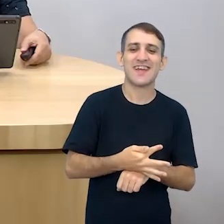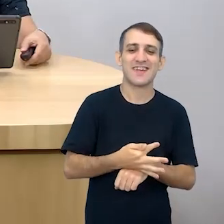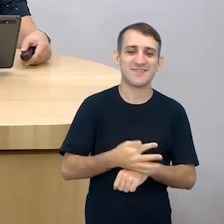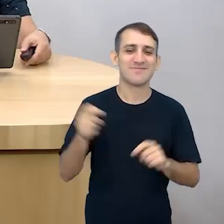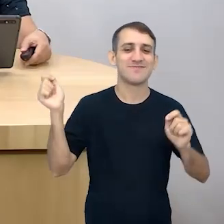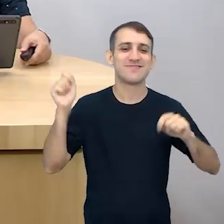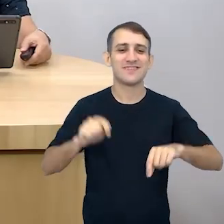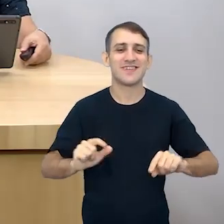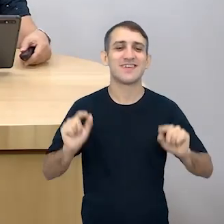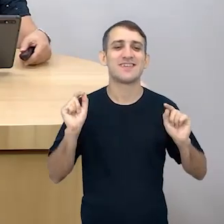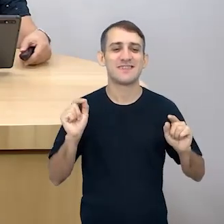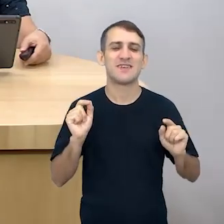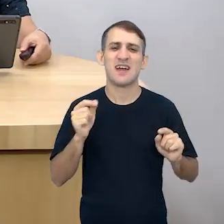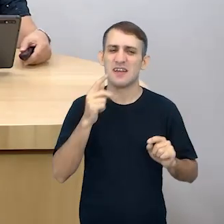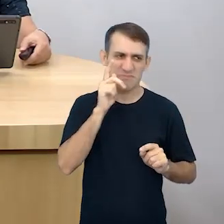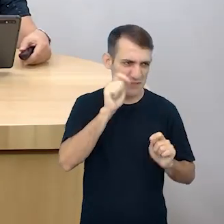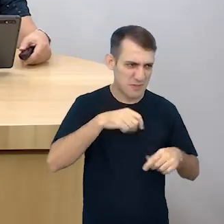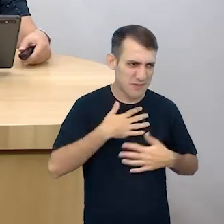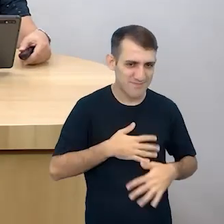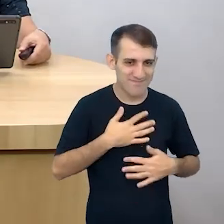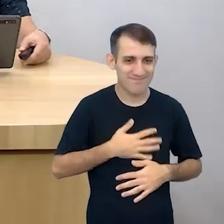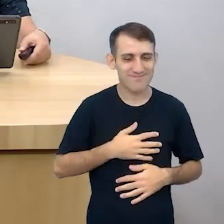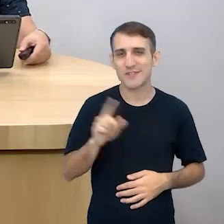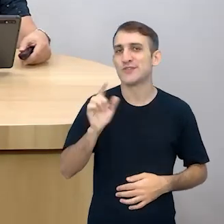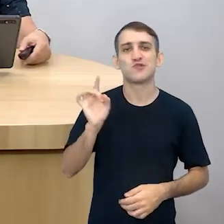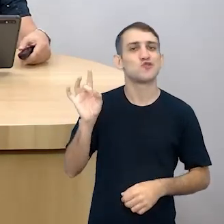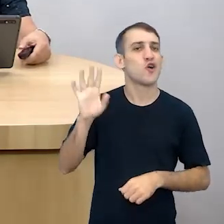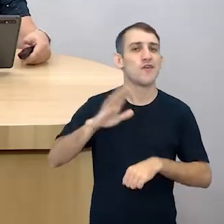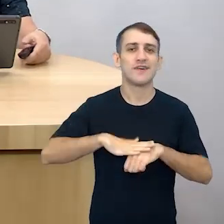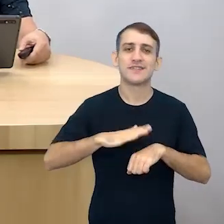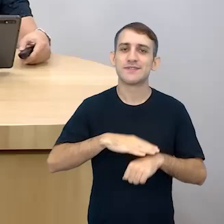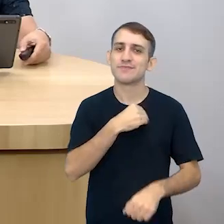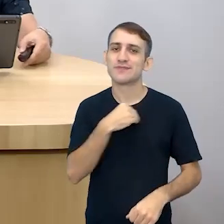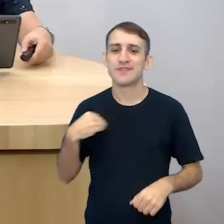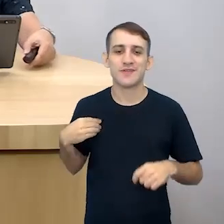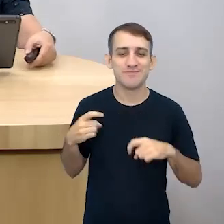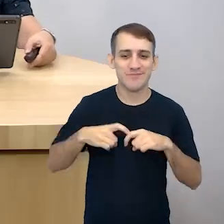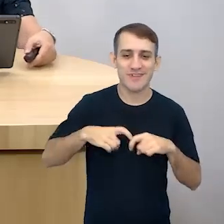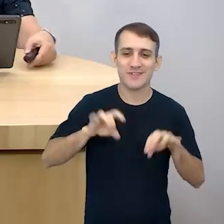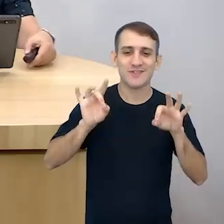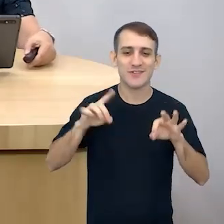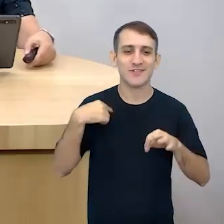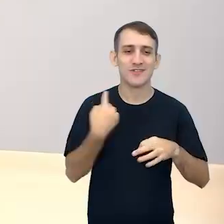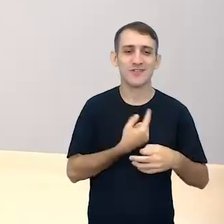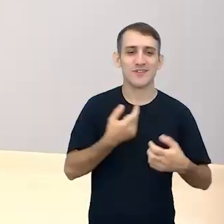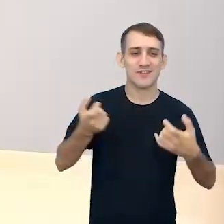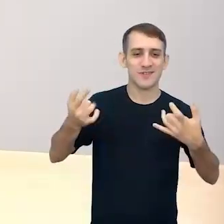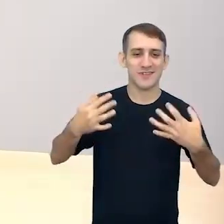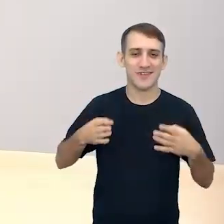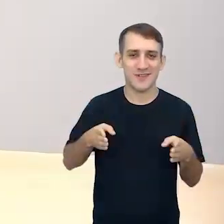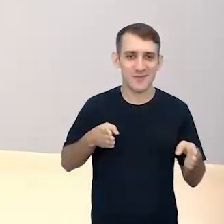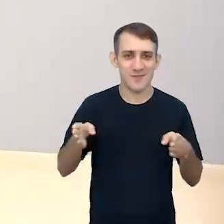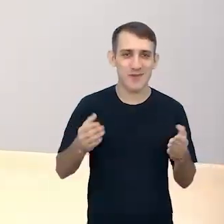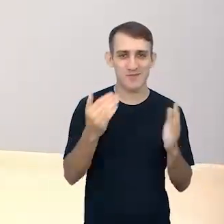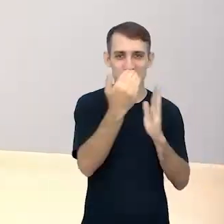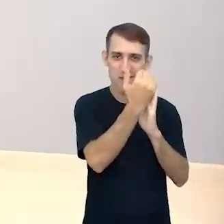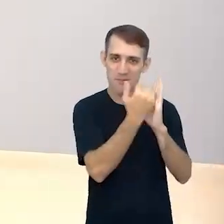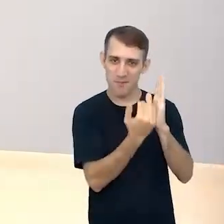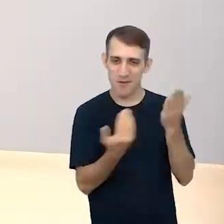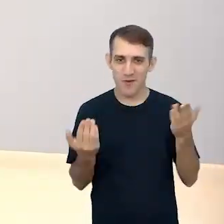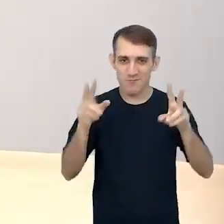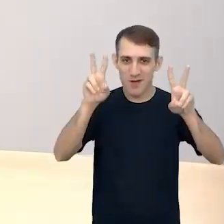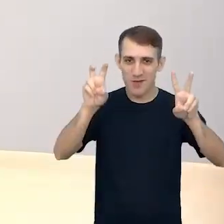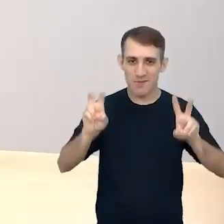uma... Deu para descansar? Não, só fazer exame médico mesmo. Nossa. Então, vamos falar um pouquinho do percurso da pauta.